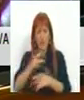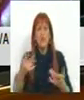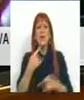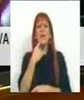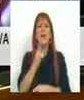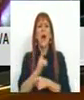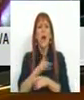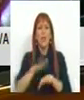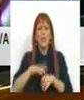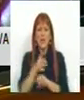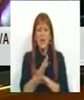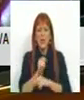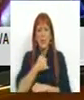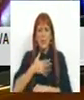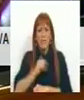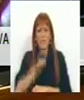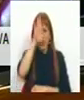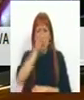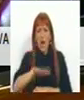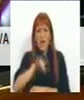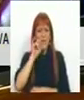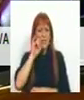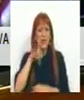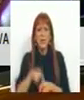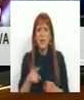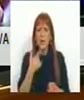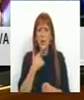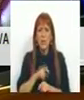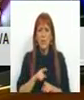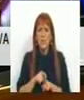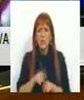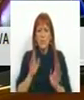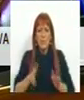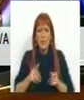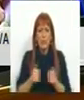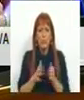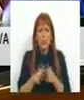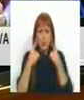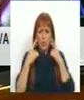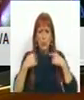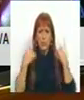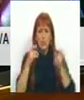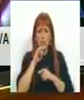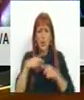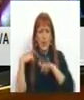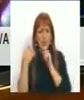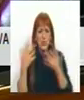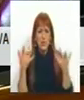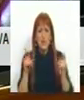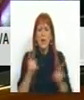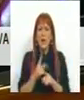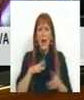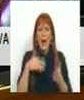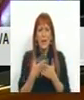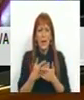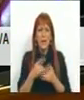em que dizia, relativamente ao setor empresarial do Estado na área da defesa, que não necessita de ser todo público e podemos discutir até se